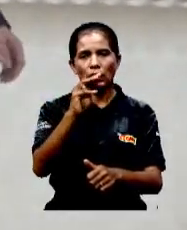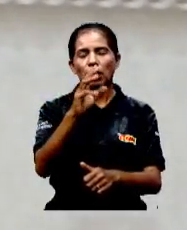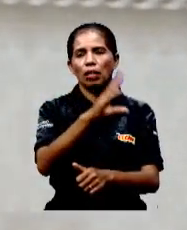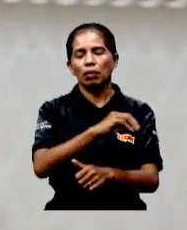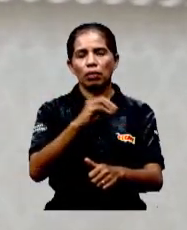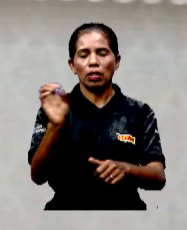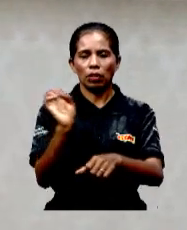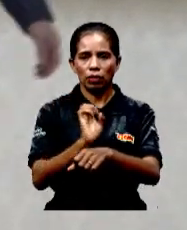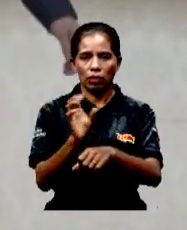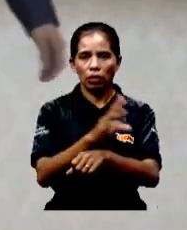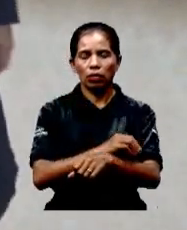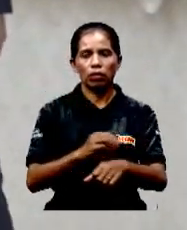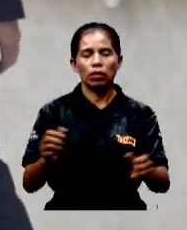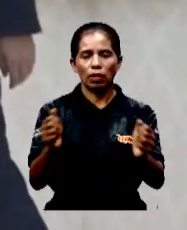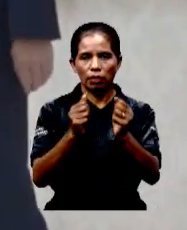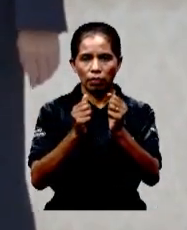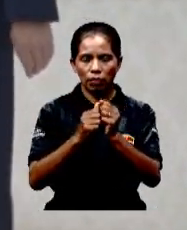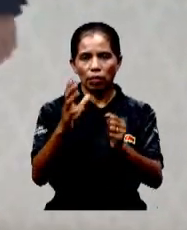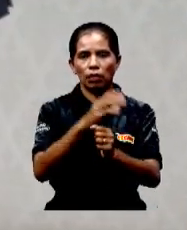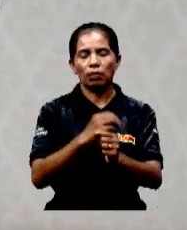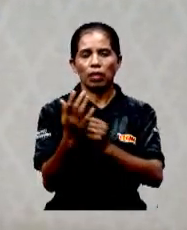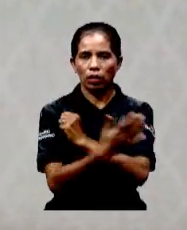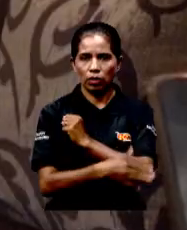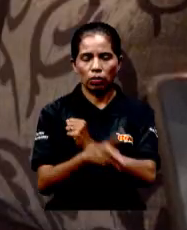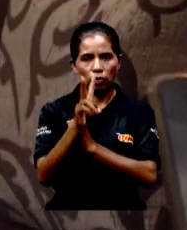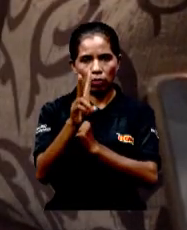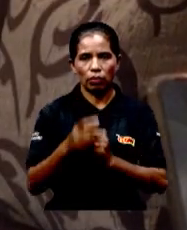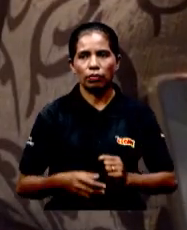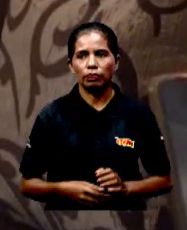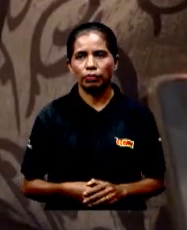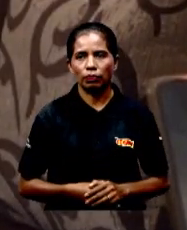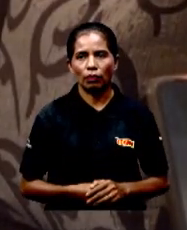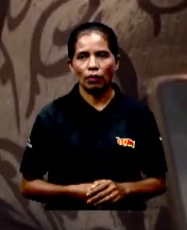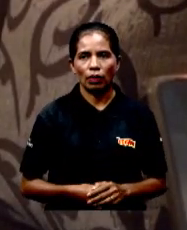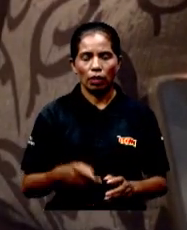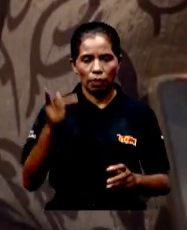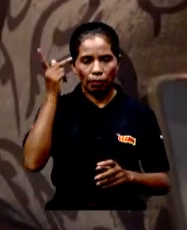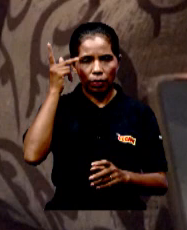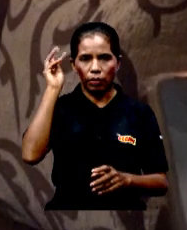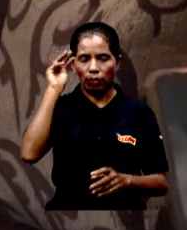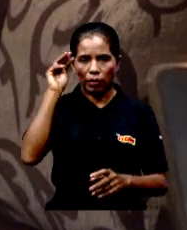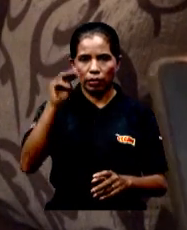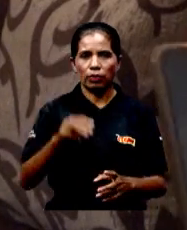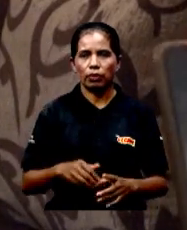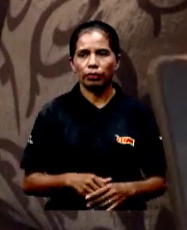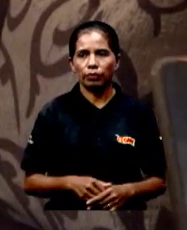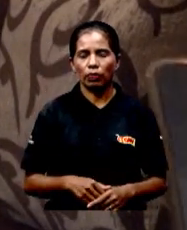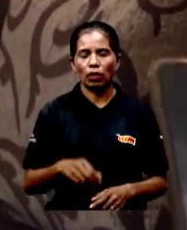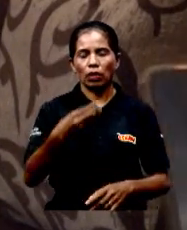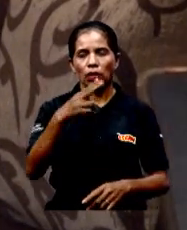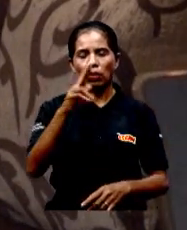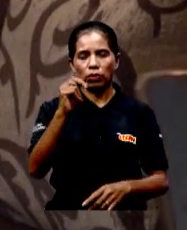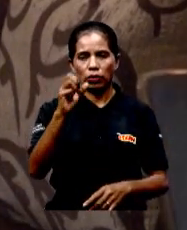assunto econômico se remete li utan amizade entre Rairua. Antigo primeiro-ministro Hun Sen,